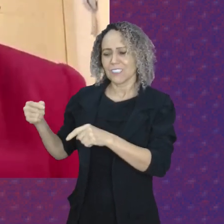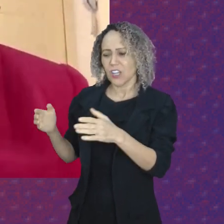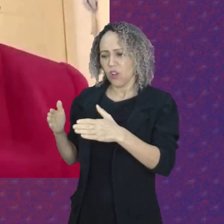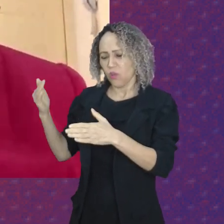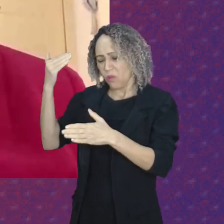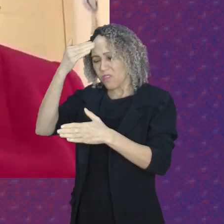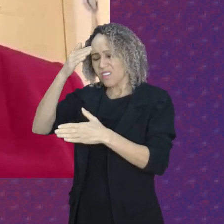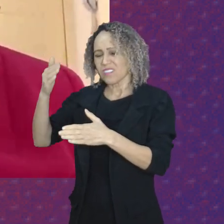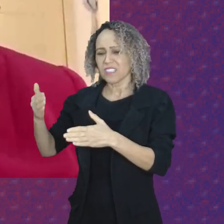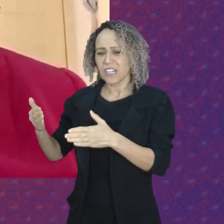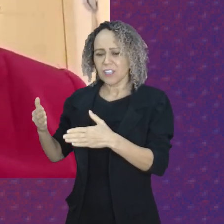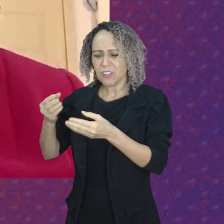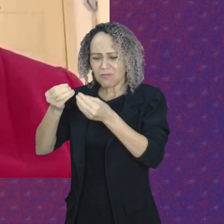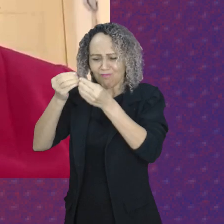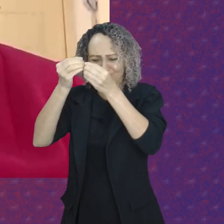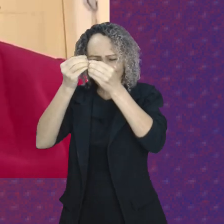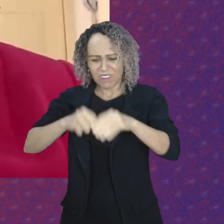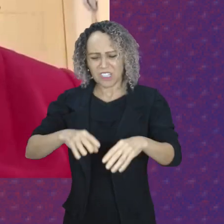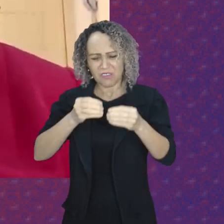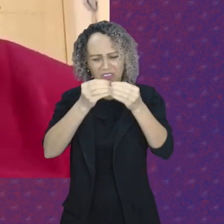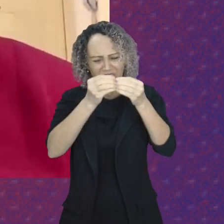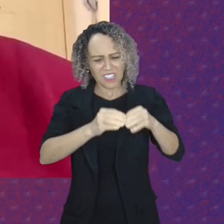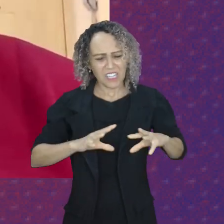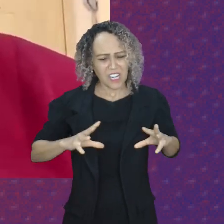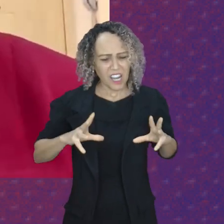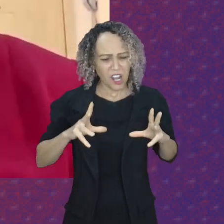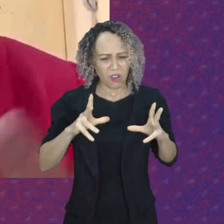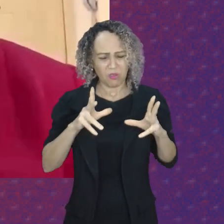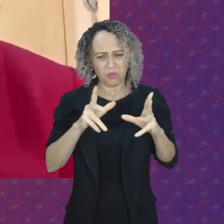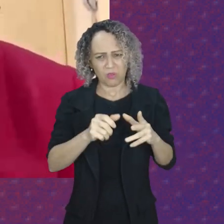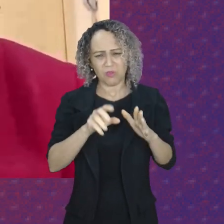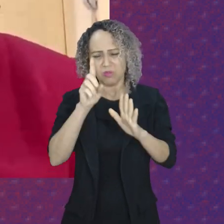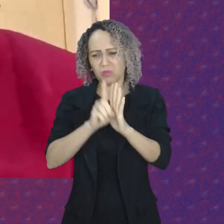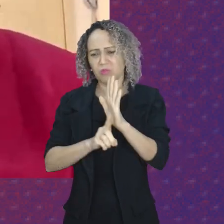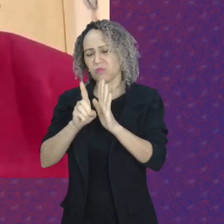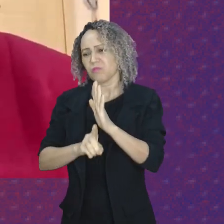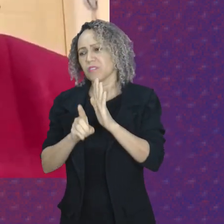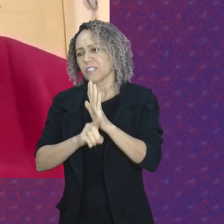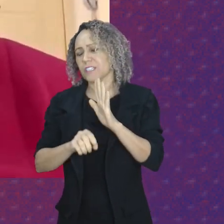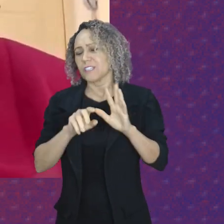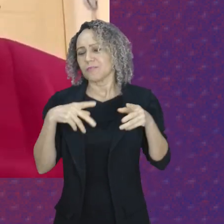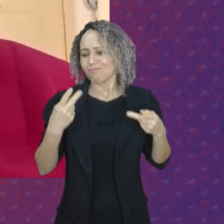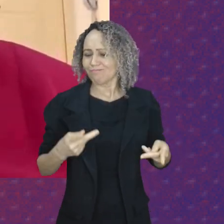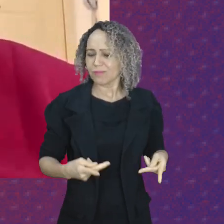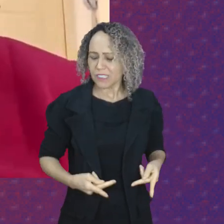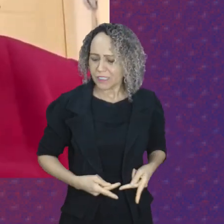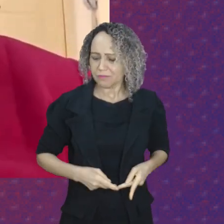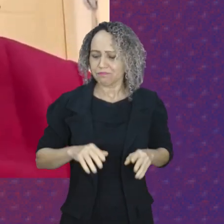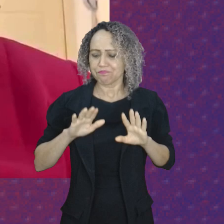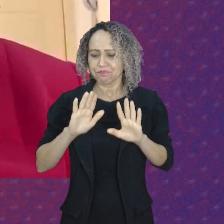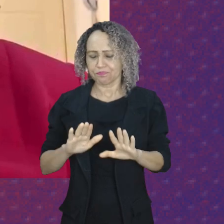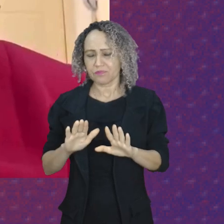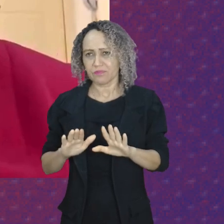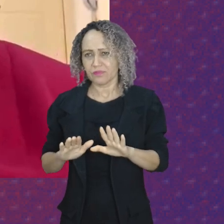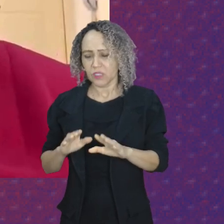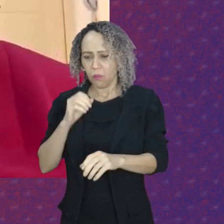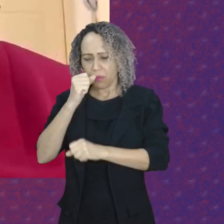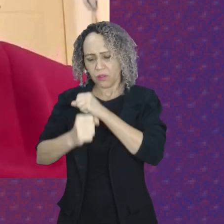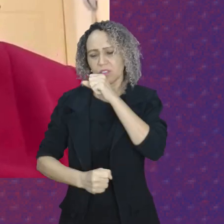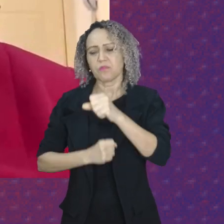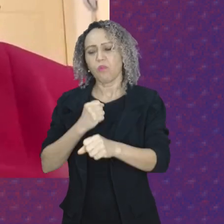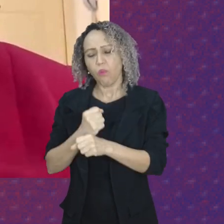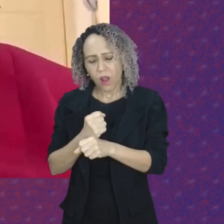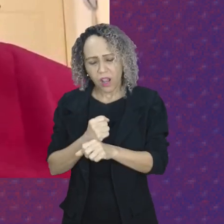a partir do processo, né, se nós tivermos a capacidade de retomar a condução do